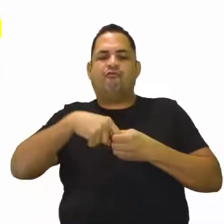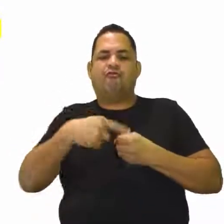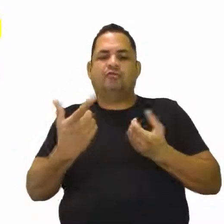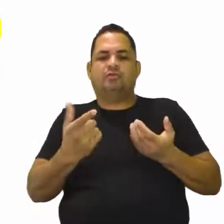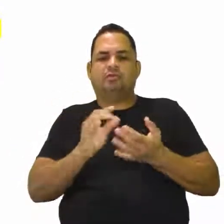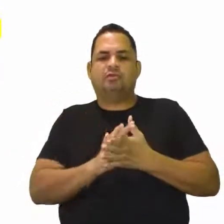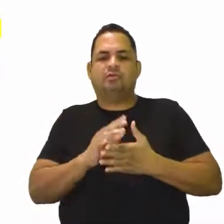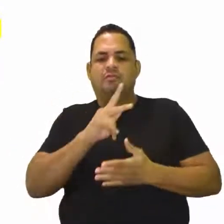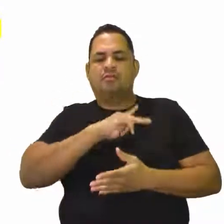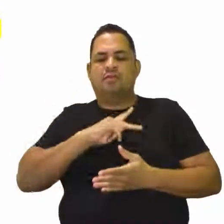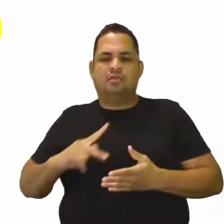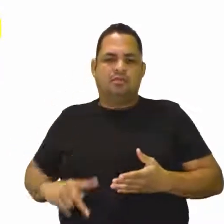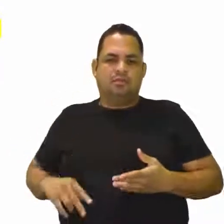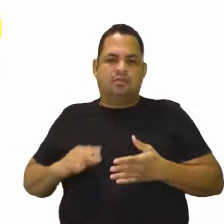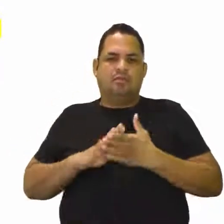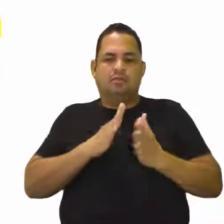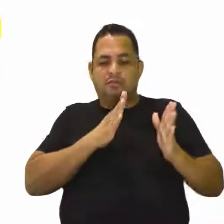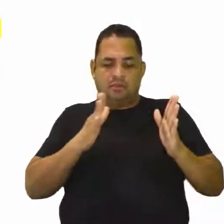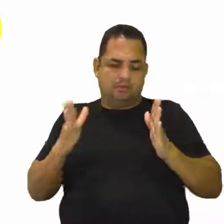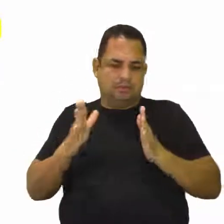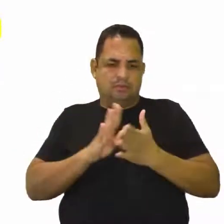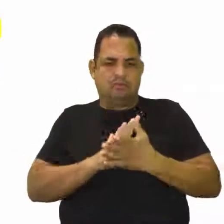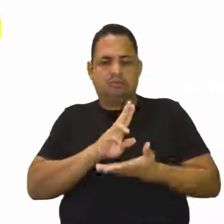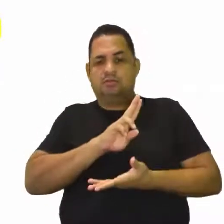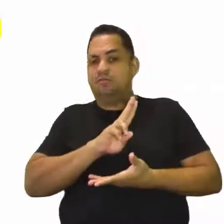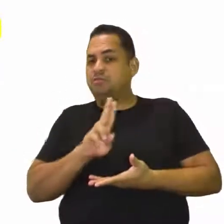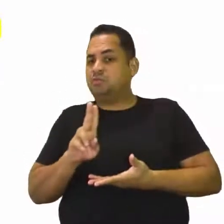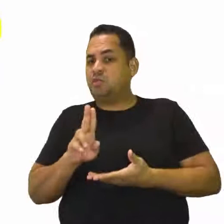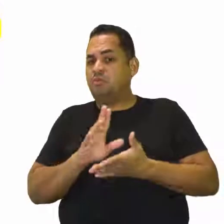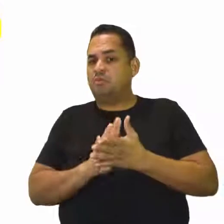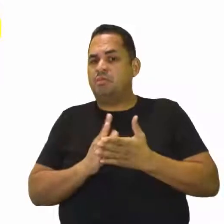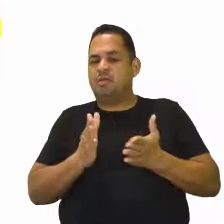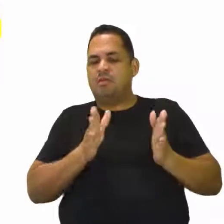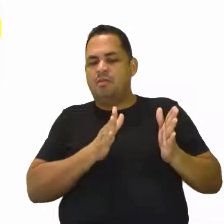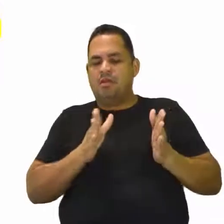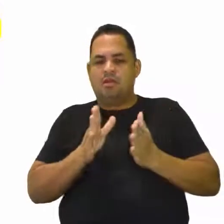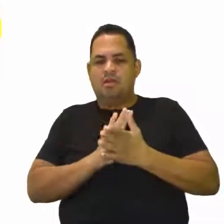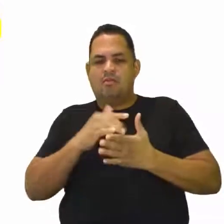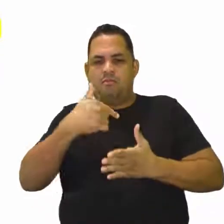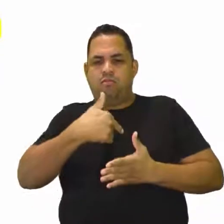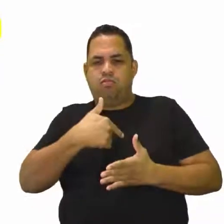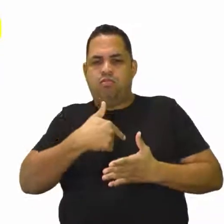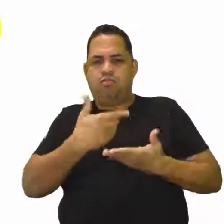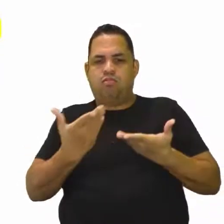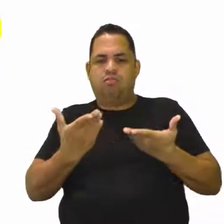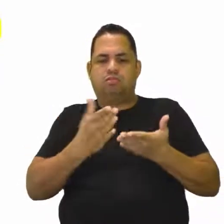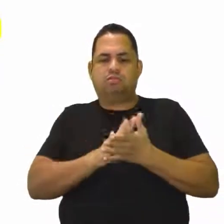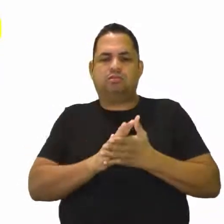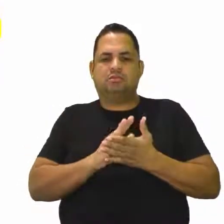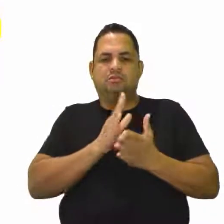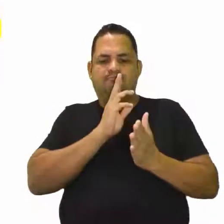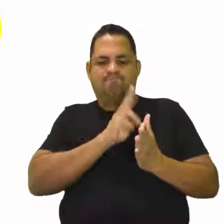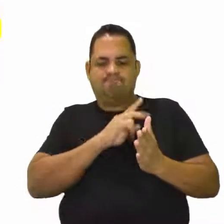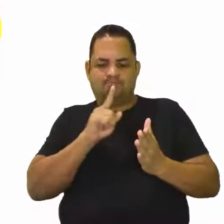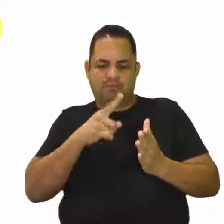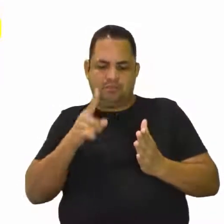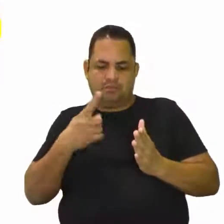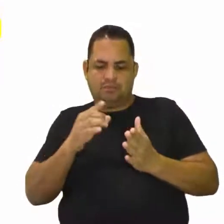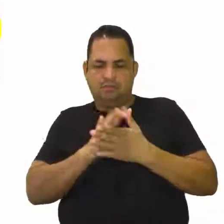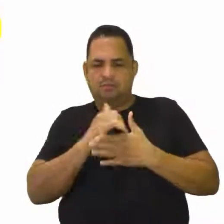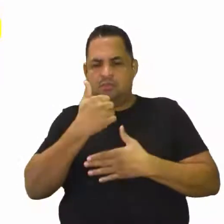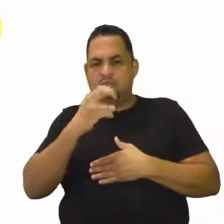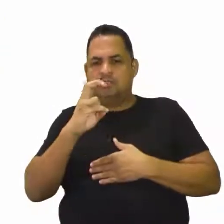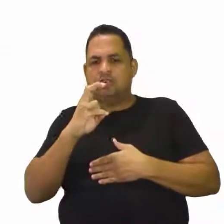presidência. Mas vamos ver esse período chamado Era Vargas, esse período ininterrupto, esse período que foi numa sequência de 15